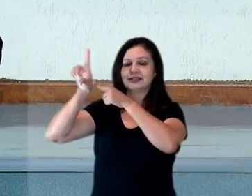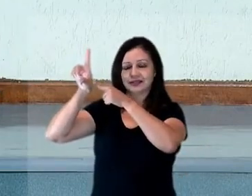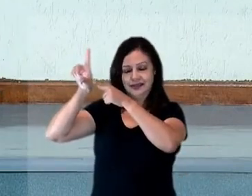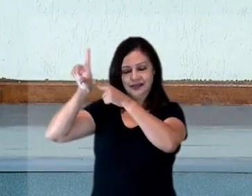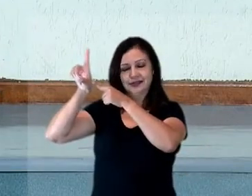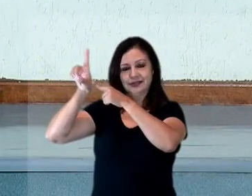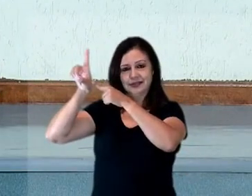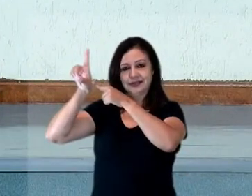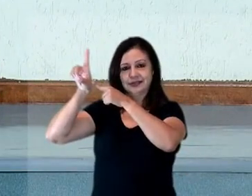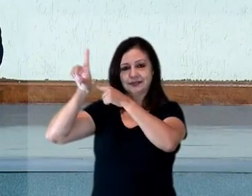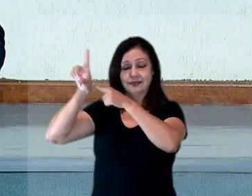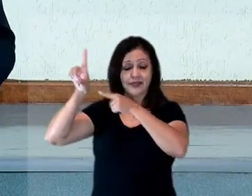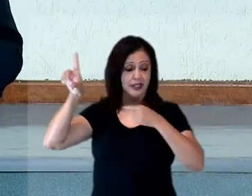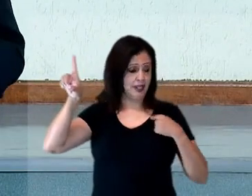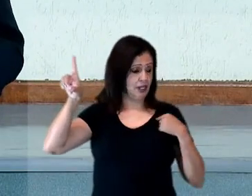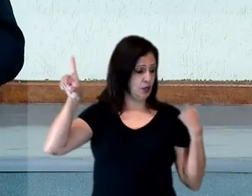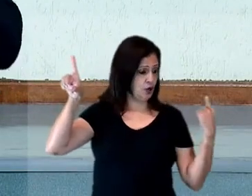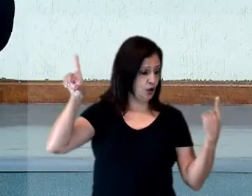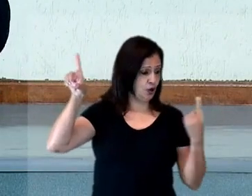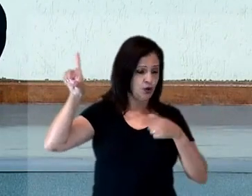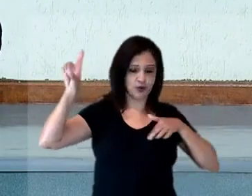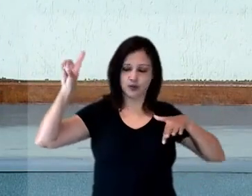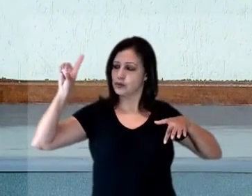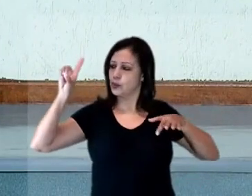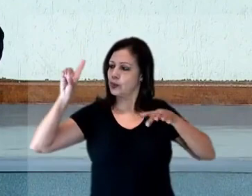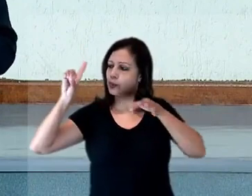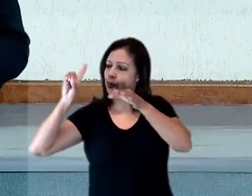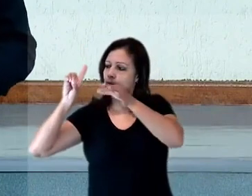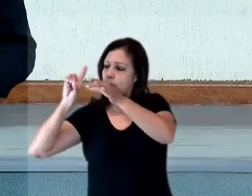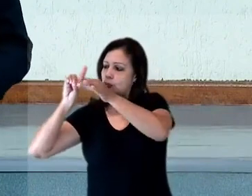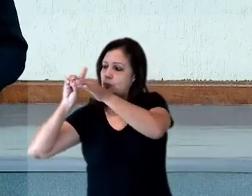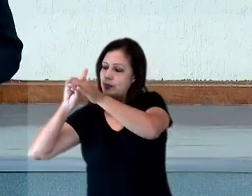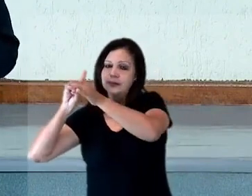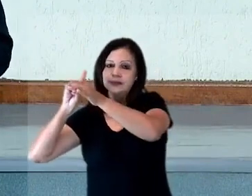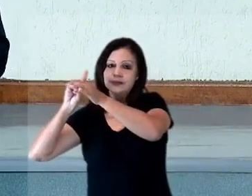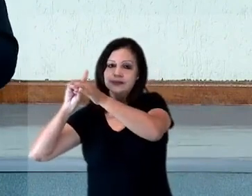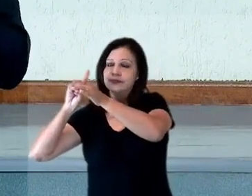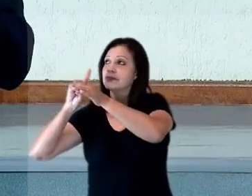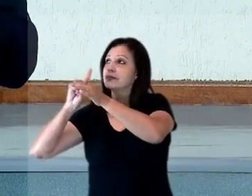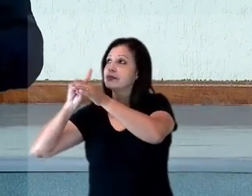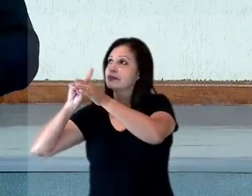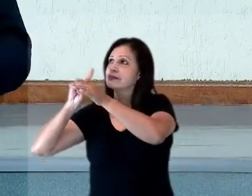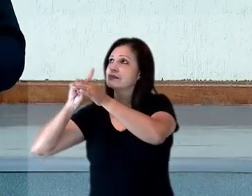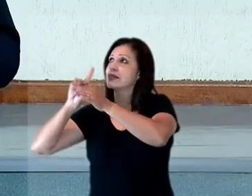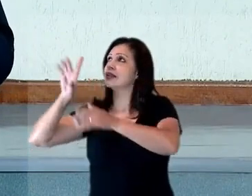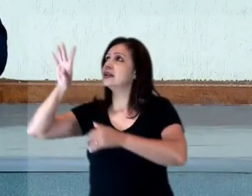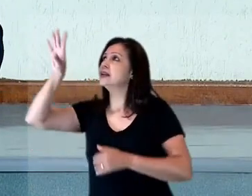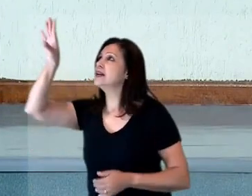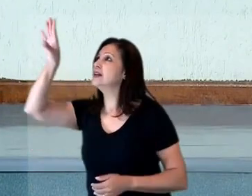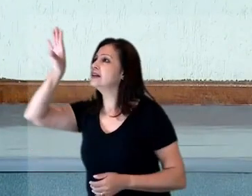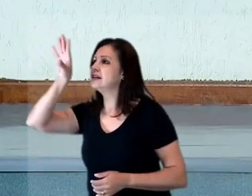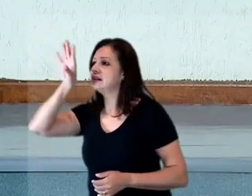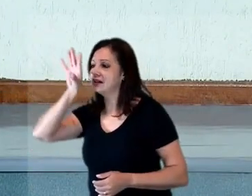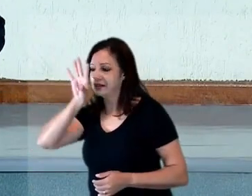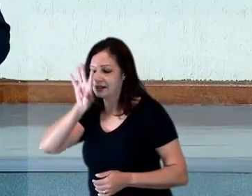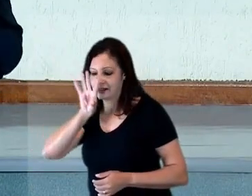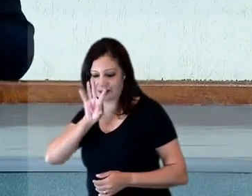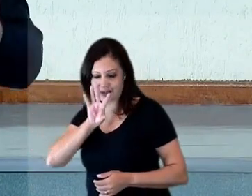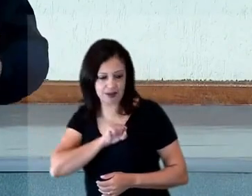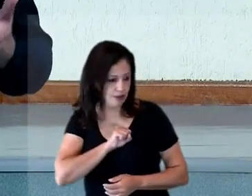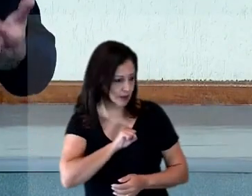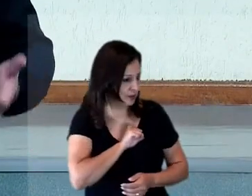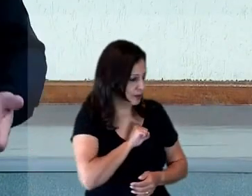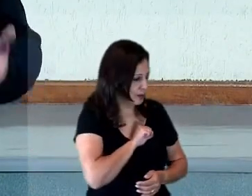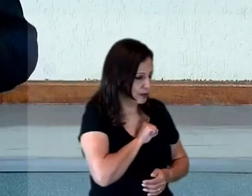Deus e Deus é amor, logo eu preciso amar o meu próximo. Com